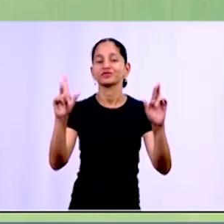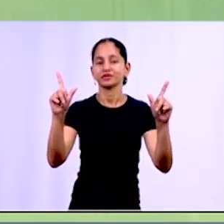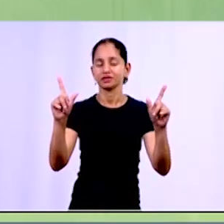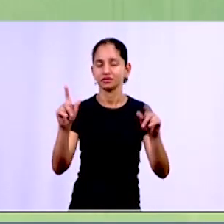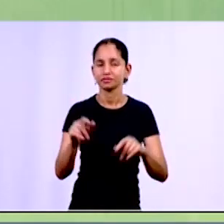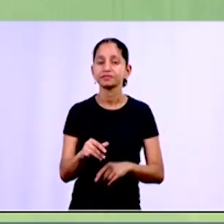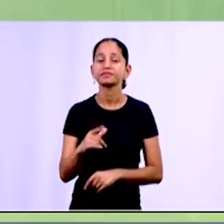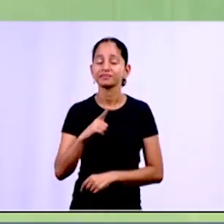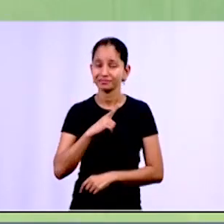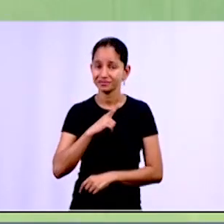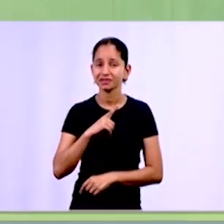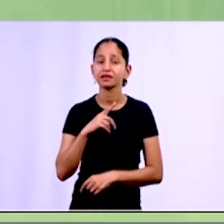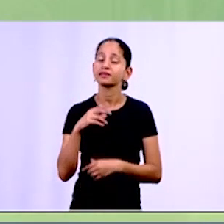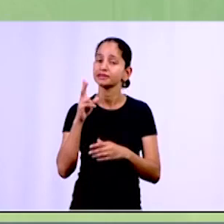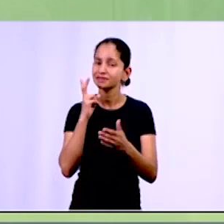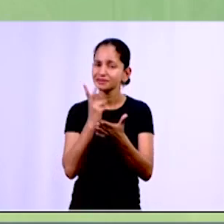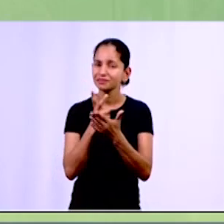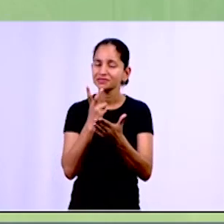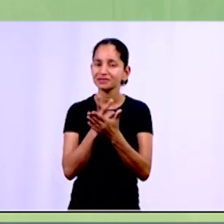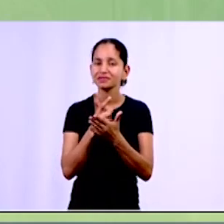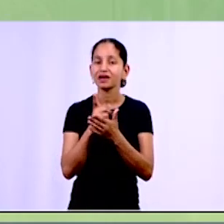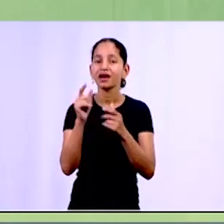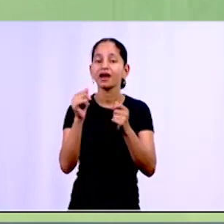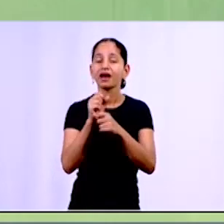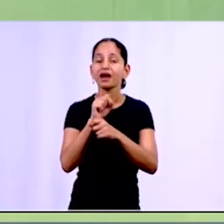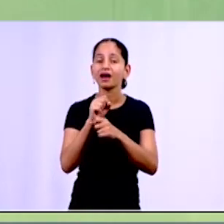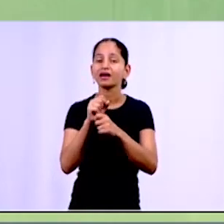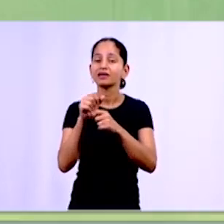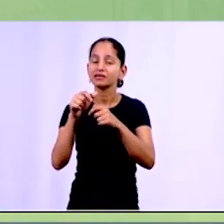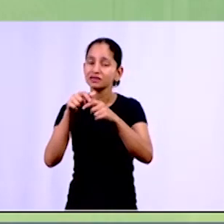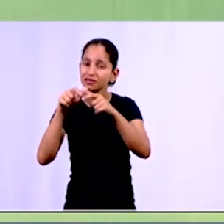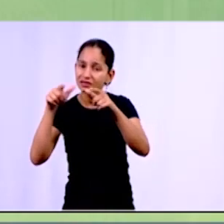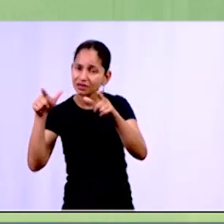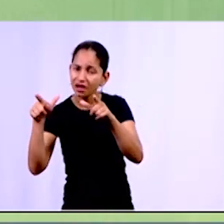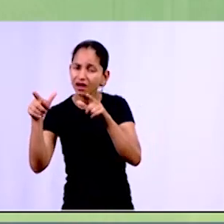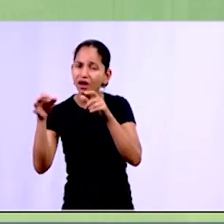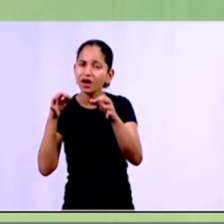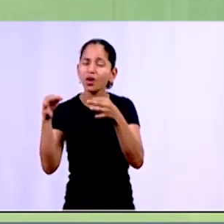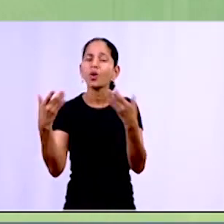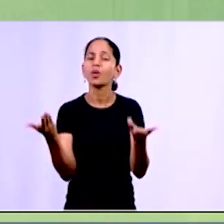das diferenças máximas aí é o tamanho do transistor.